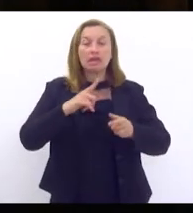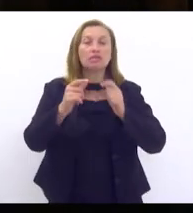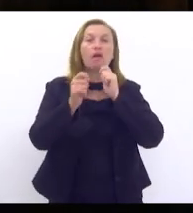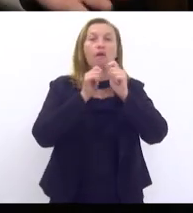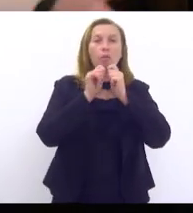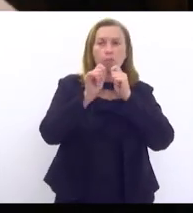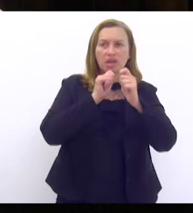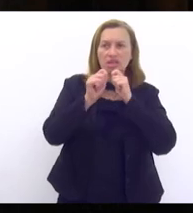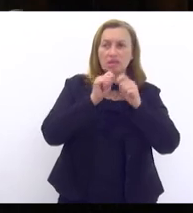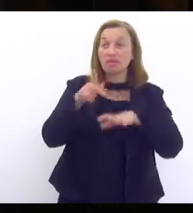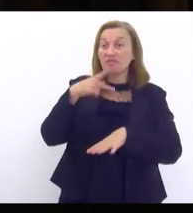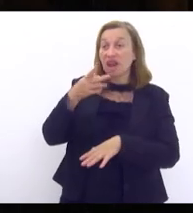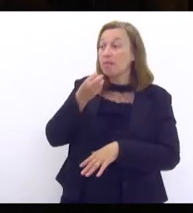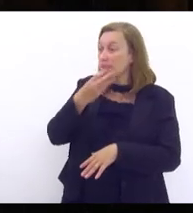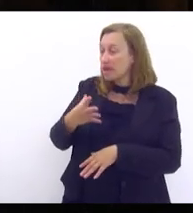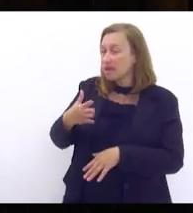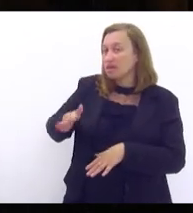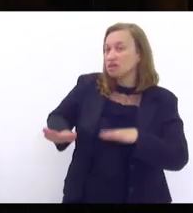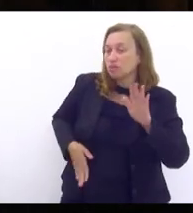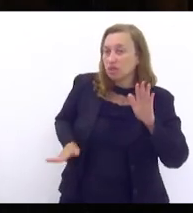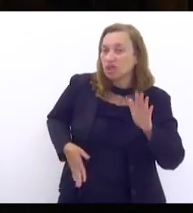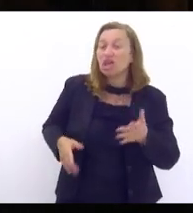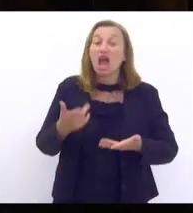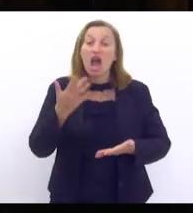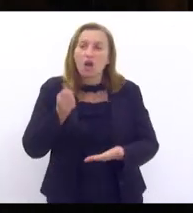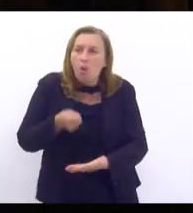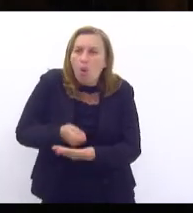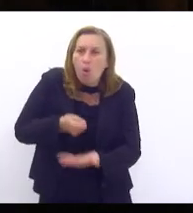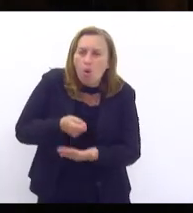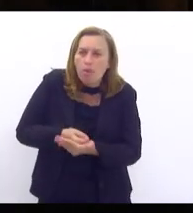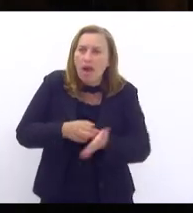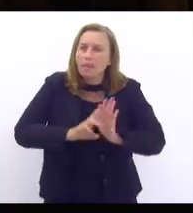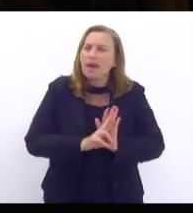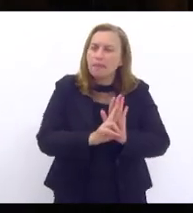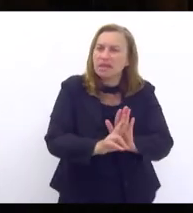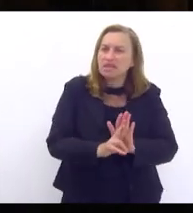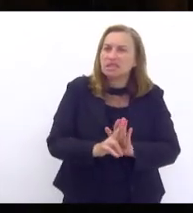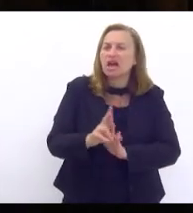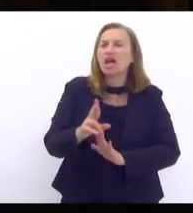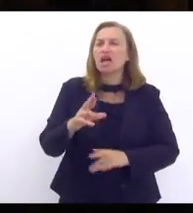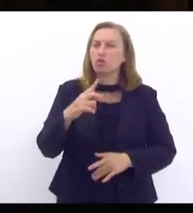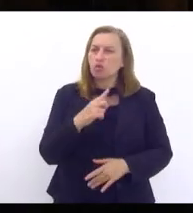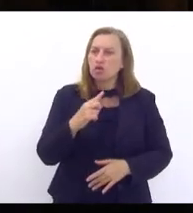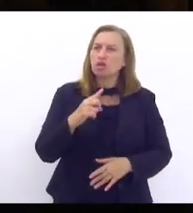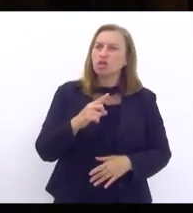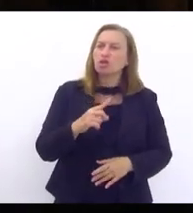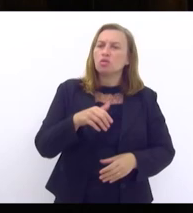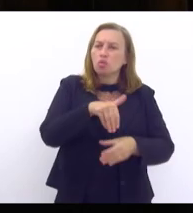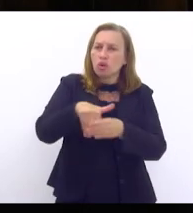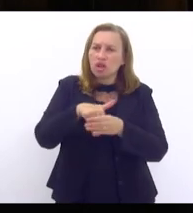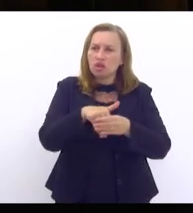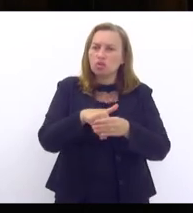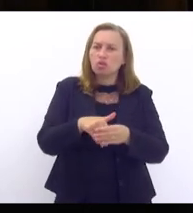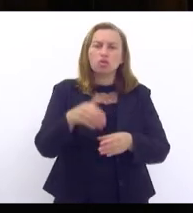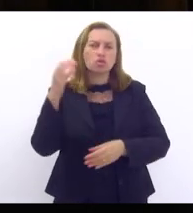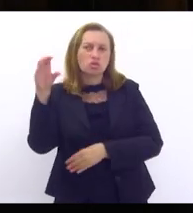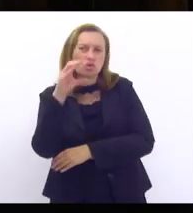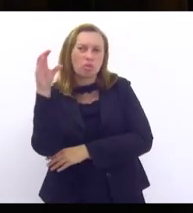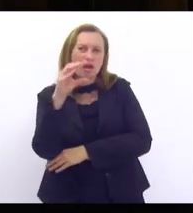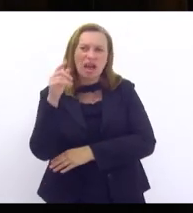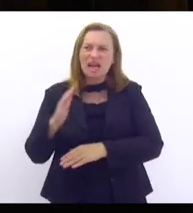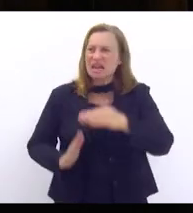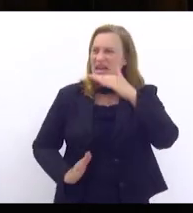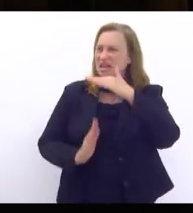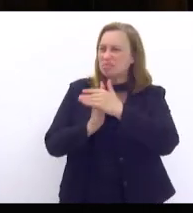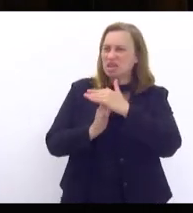tem. E eu estou aqui, de fato, para cobrar, para poder representar o nosso eleitor, que em Copacabana, que aqui não tem mais limite, não tem,